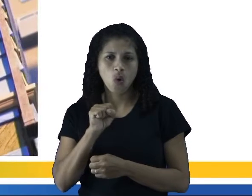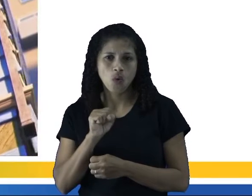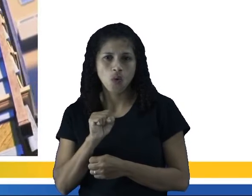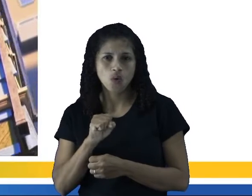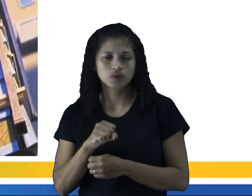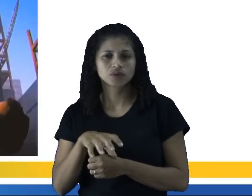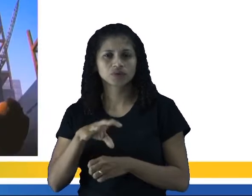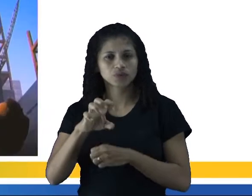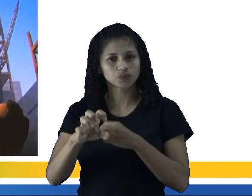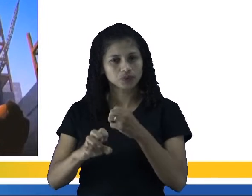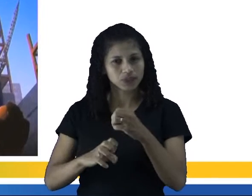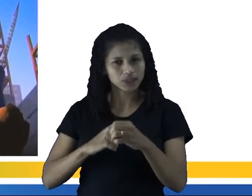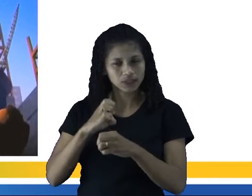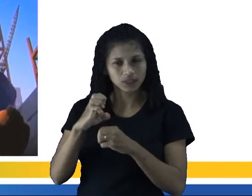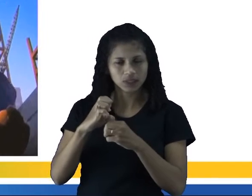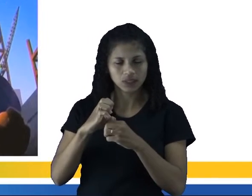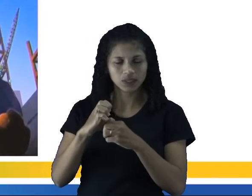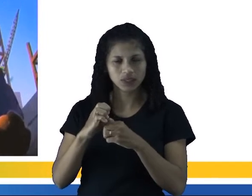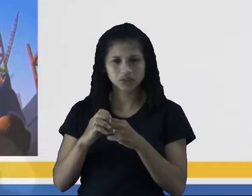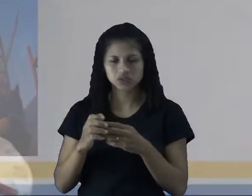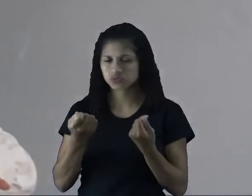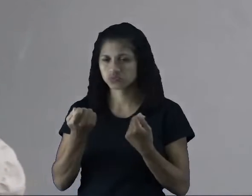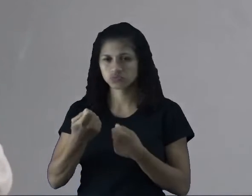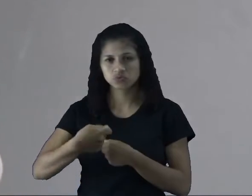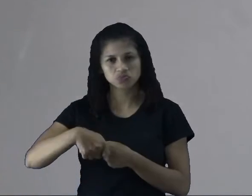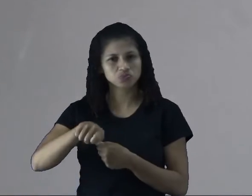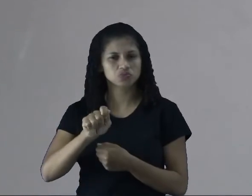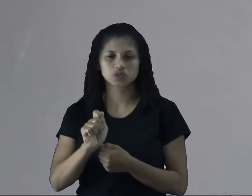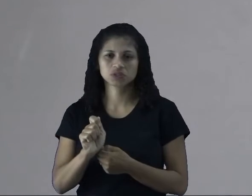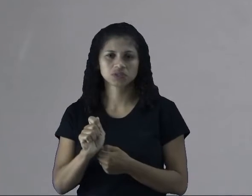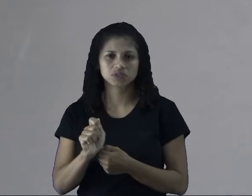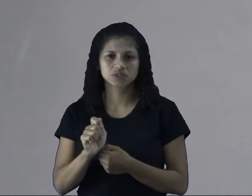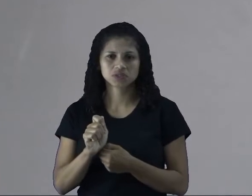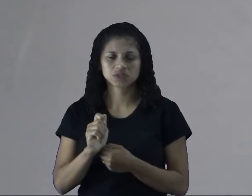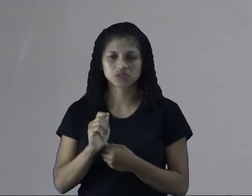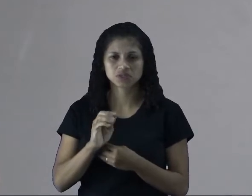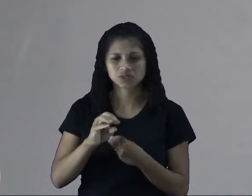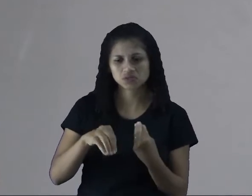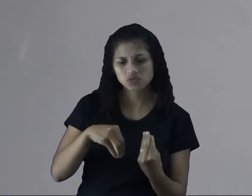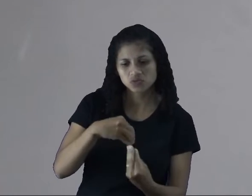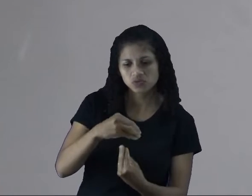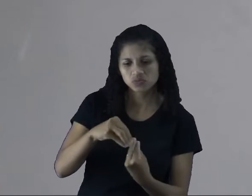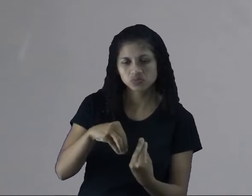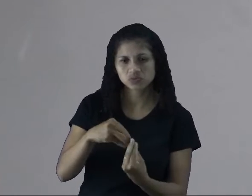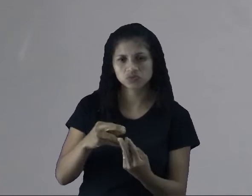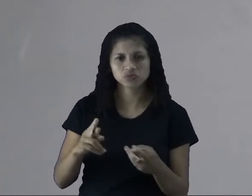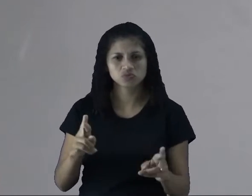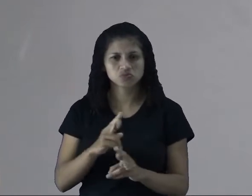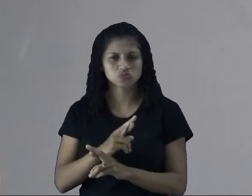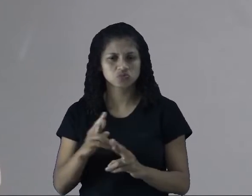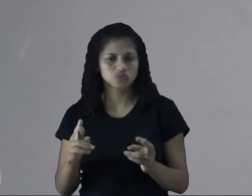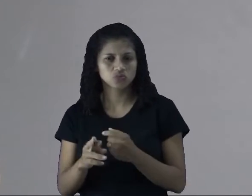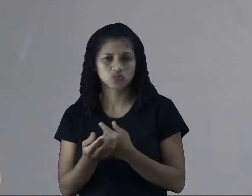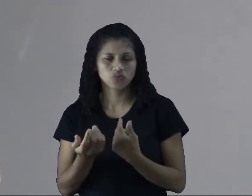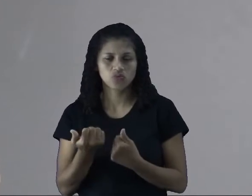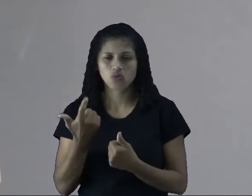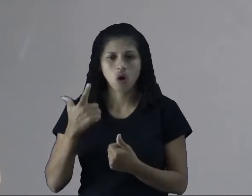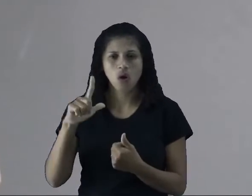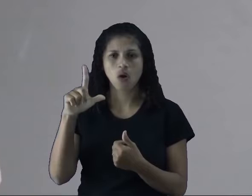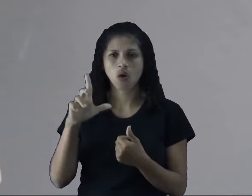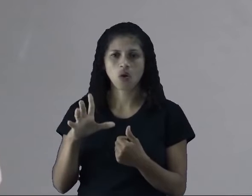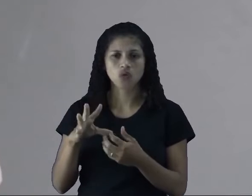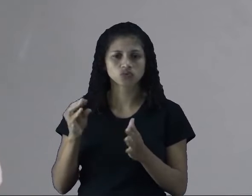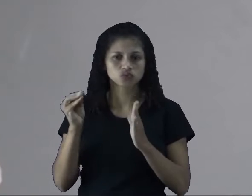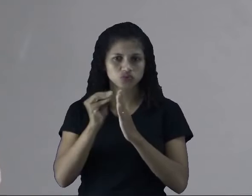completamente estáveis. E aí eles não precisam o quê? Eles não precisam interagir com outros elementos, com outros átomos. Por isso eles